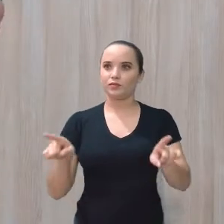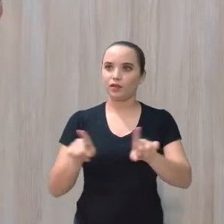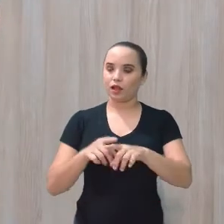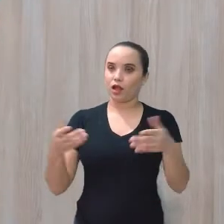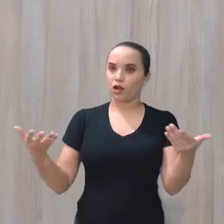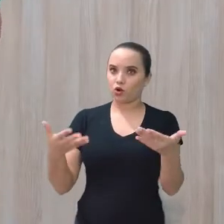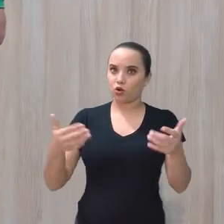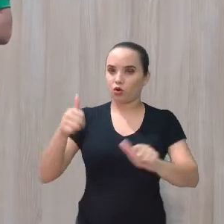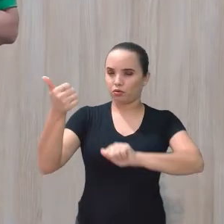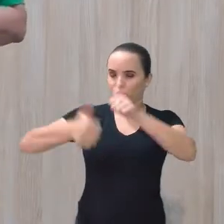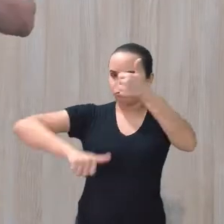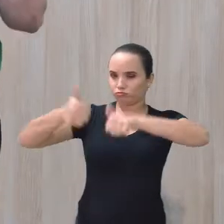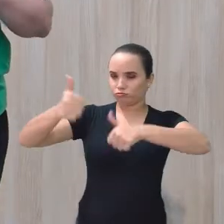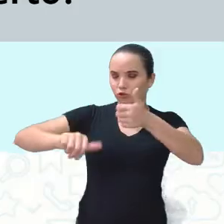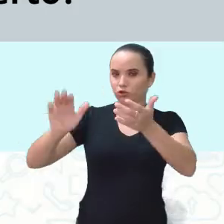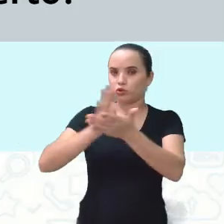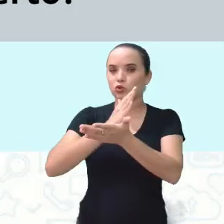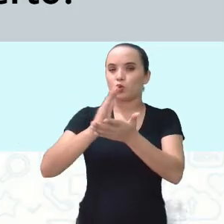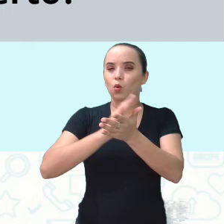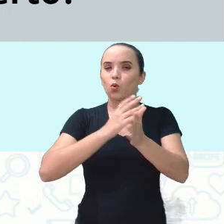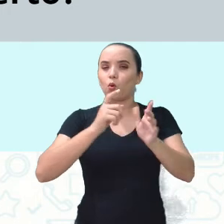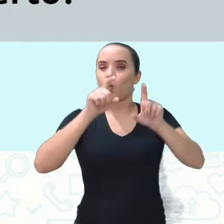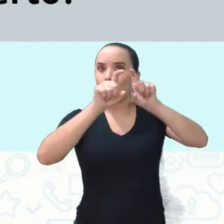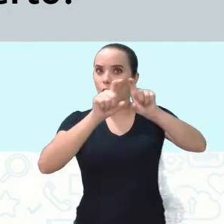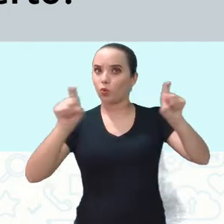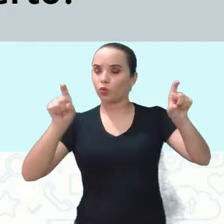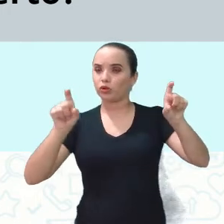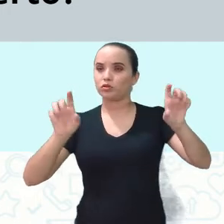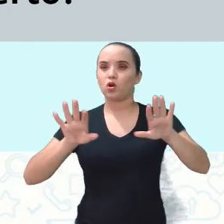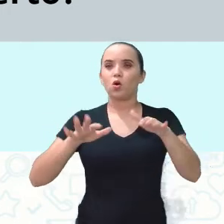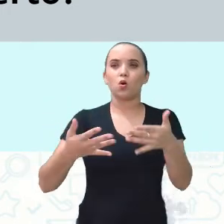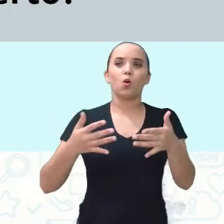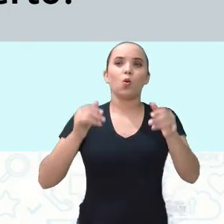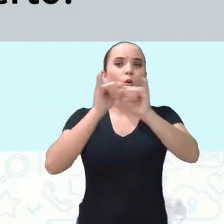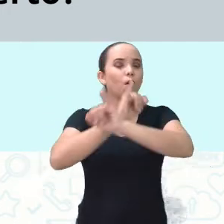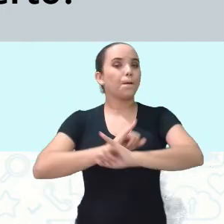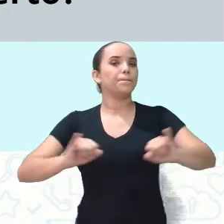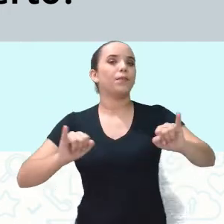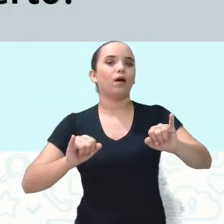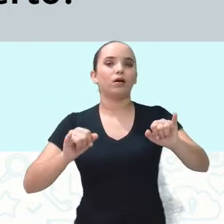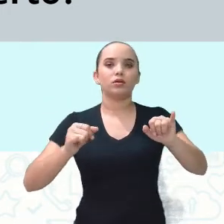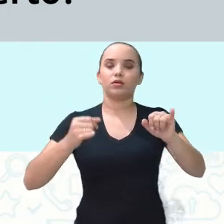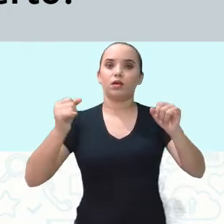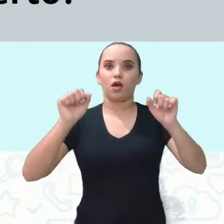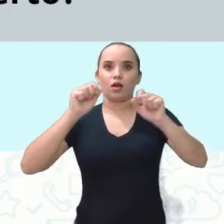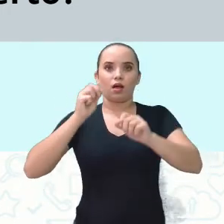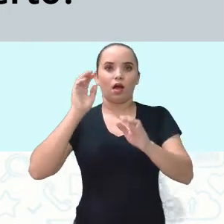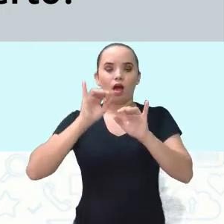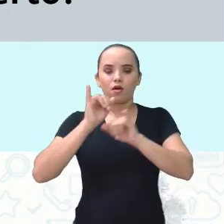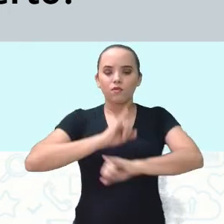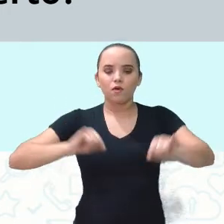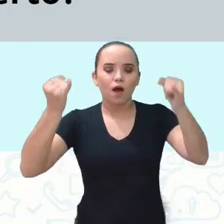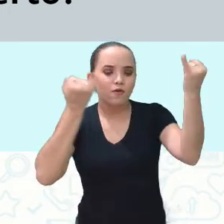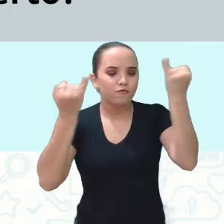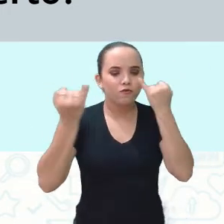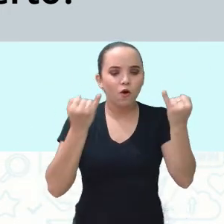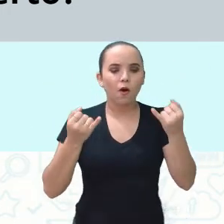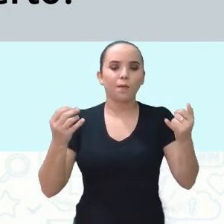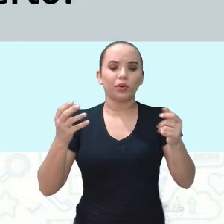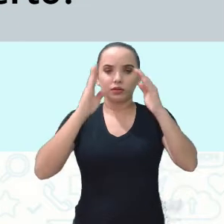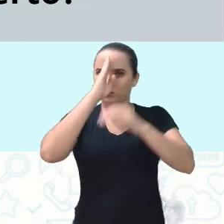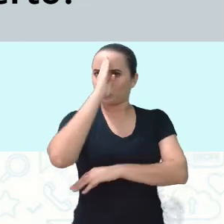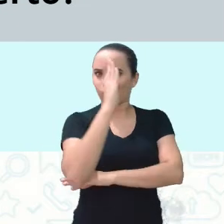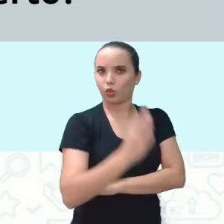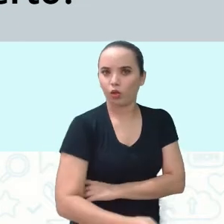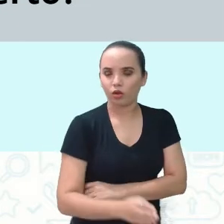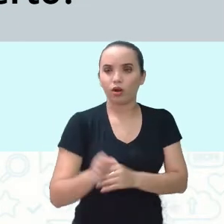Analisando algumas manchetes, qual delas passa a informação de forma mais direta e qual deixa o